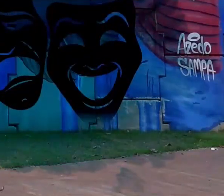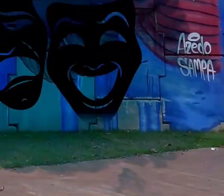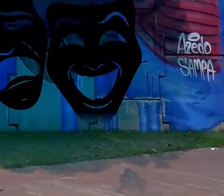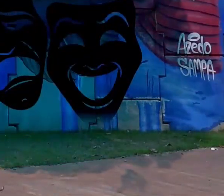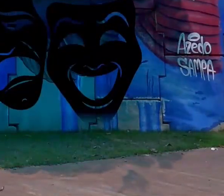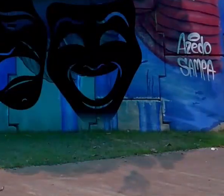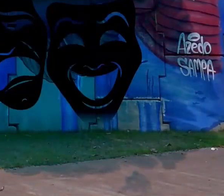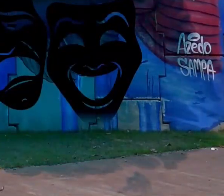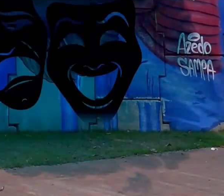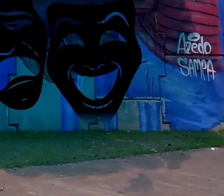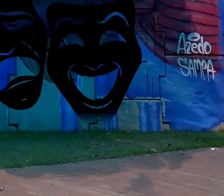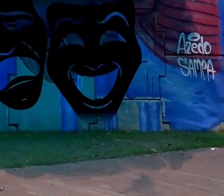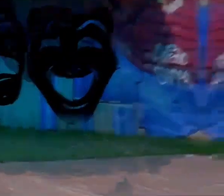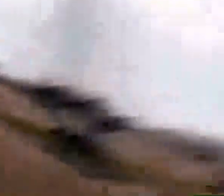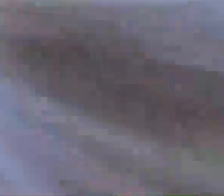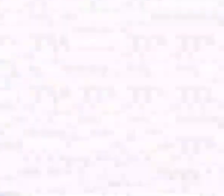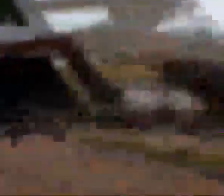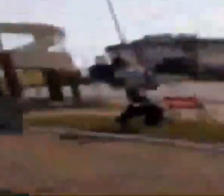he